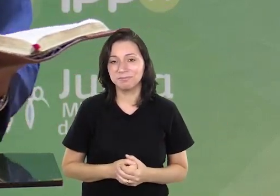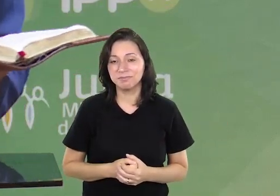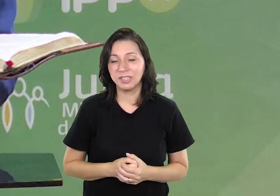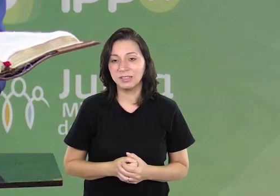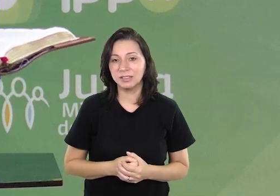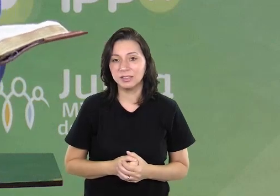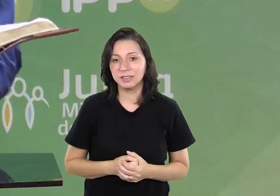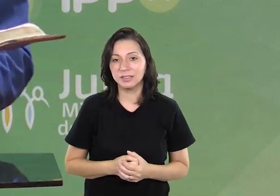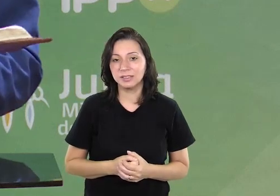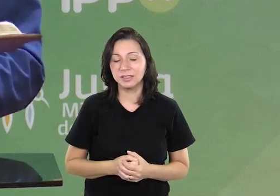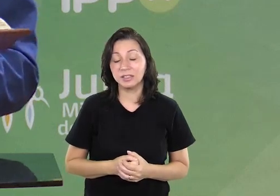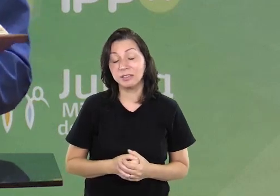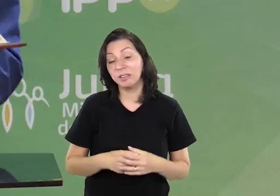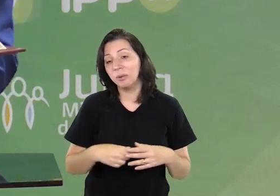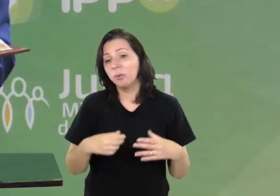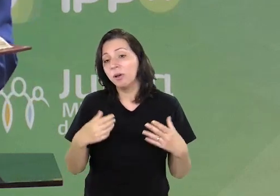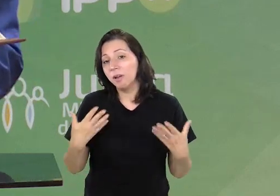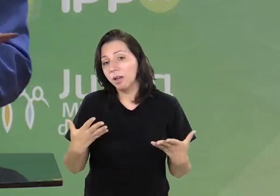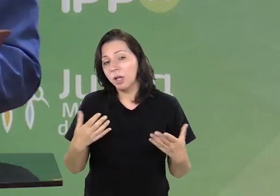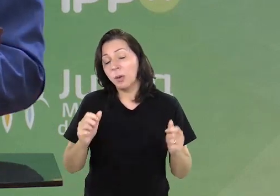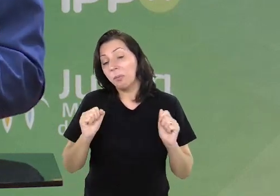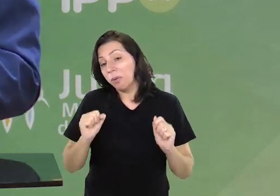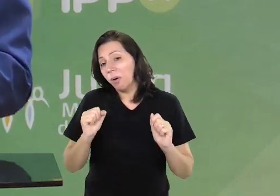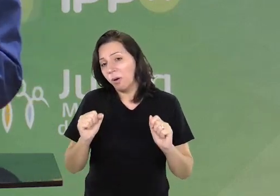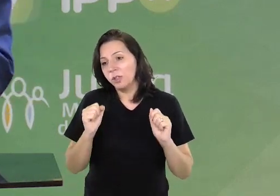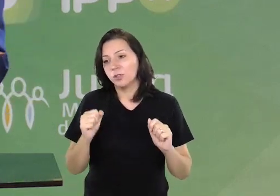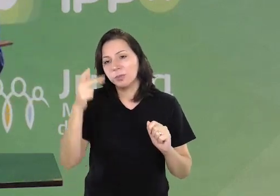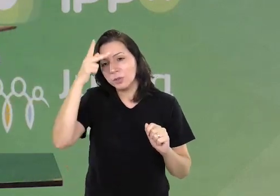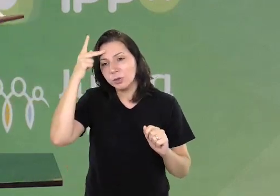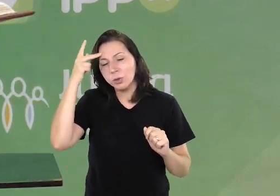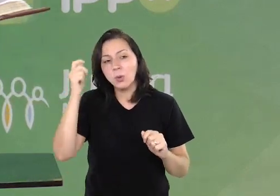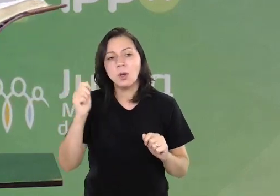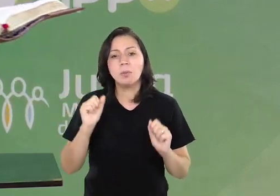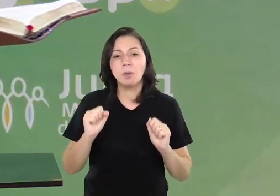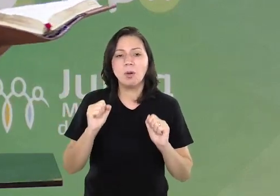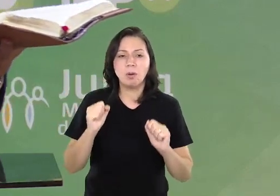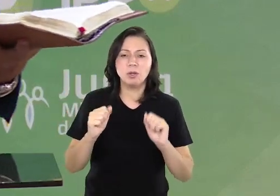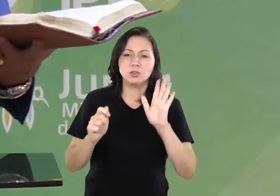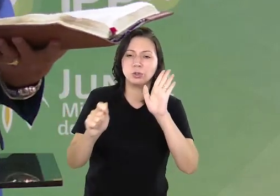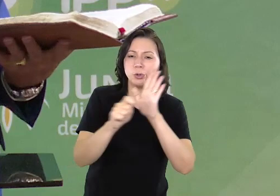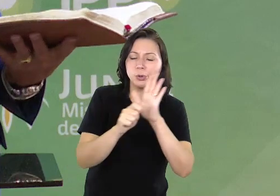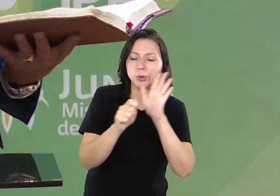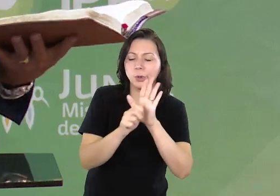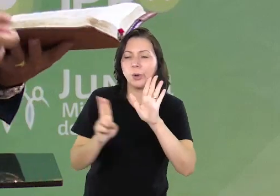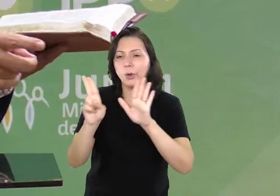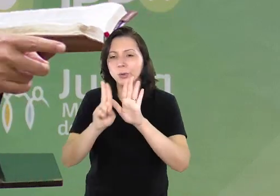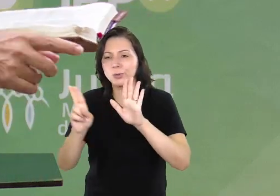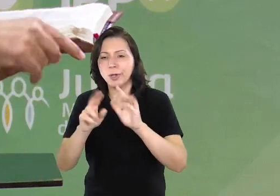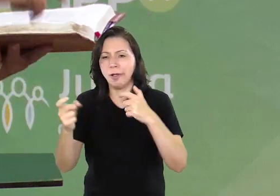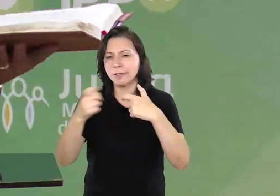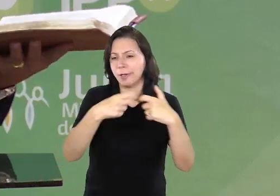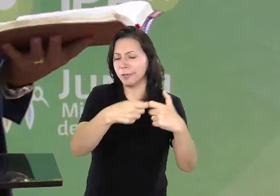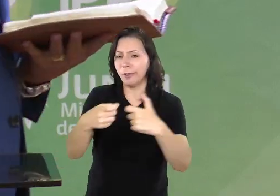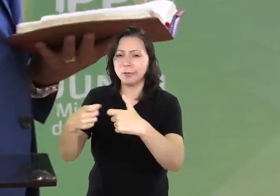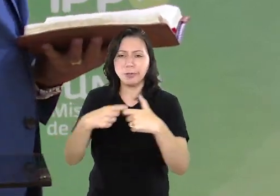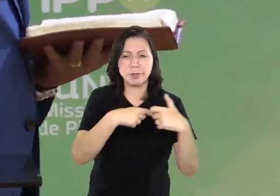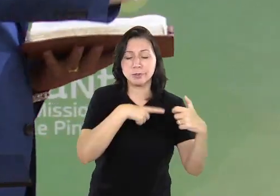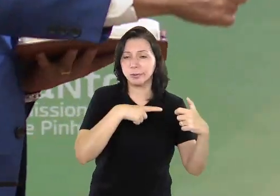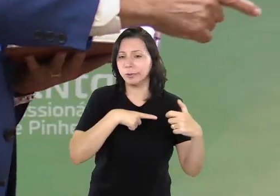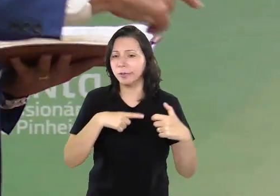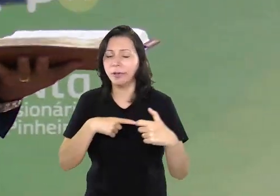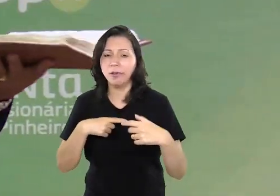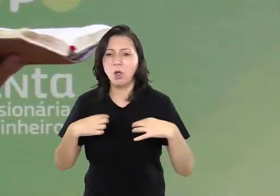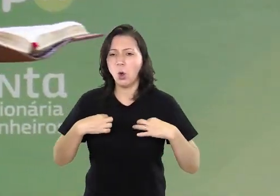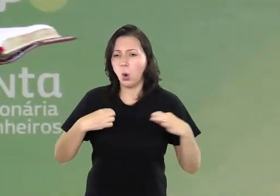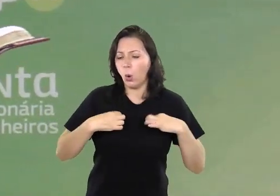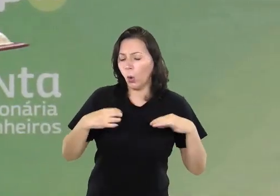Pode injetar cocaína na veia pode beber todas pode ir para as camas as mais bonitas com as pessoas mais elegantes pode usar as